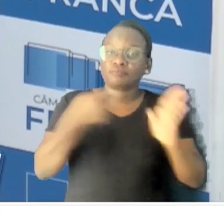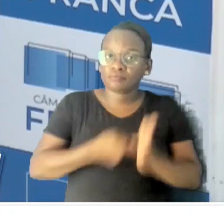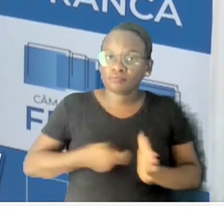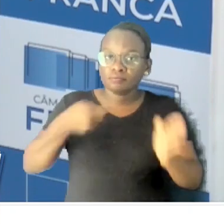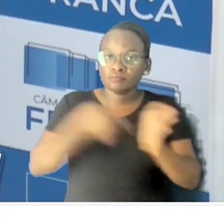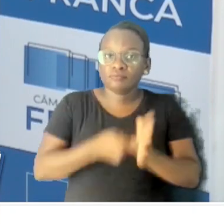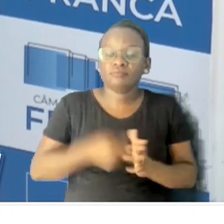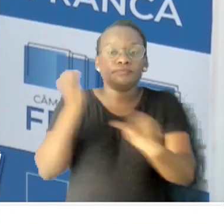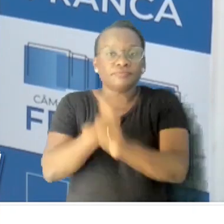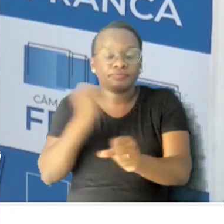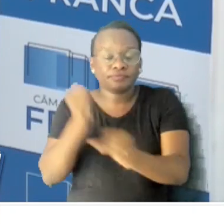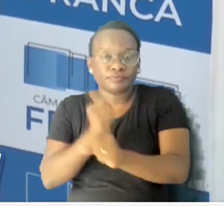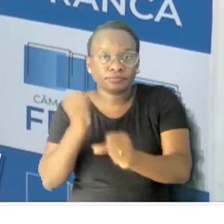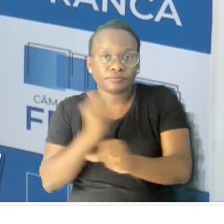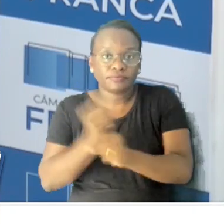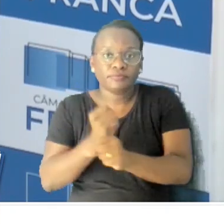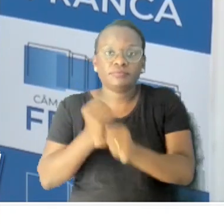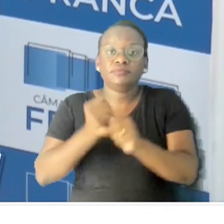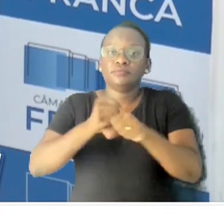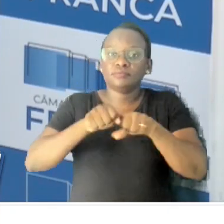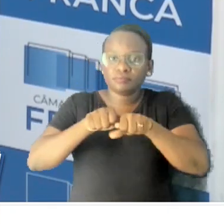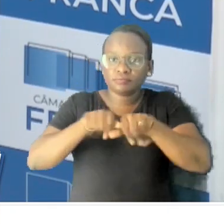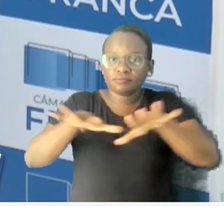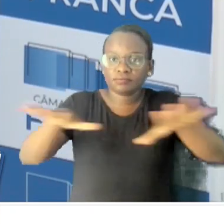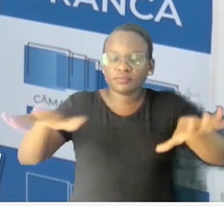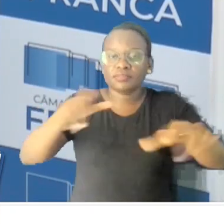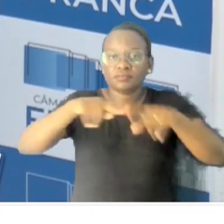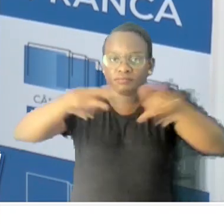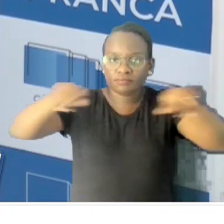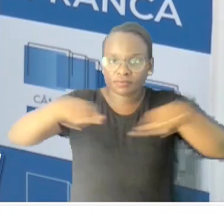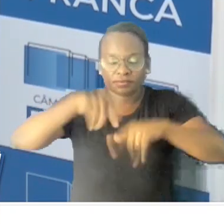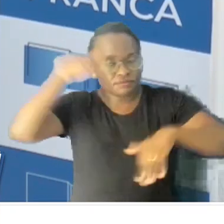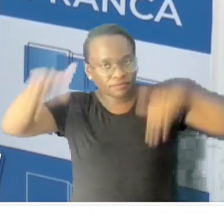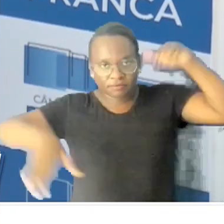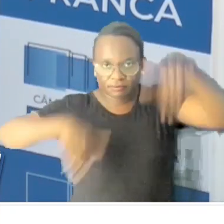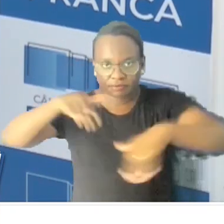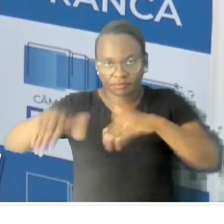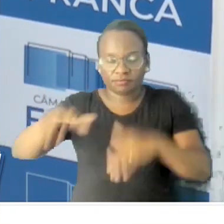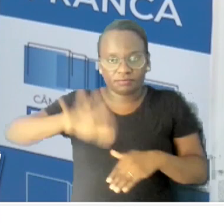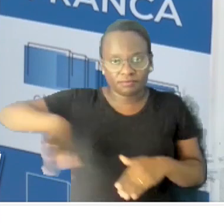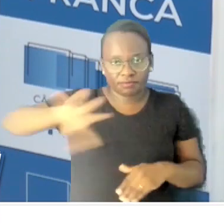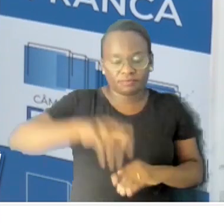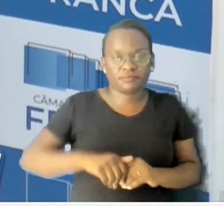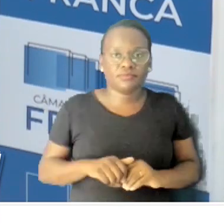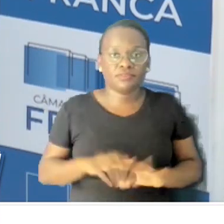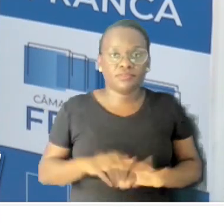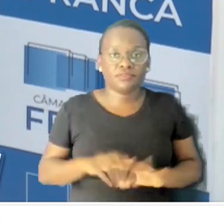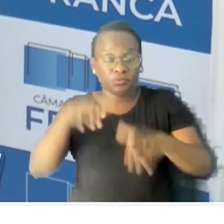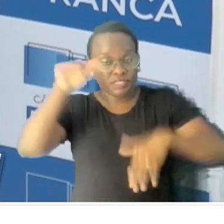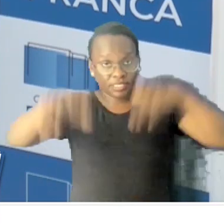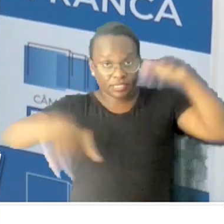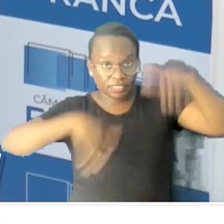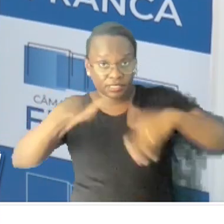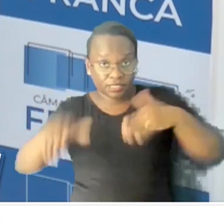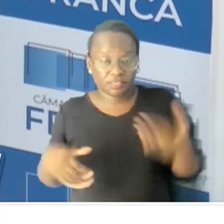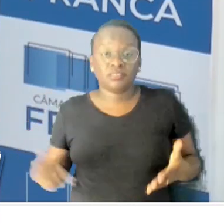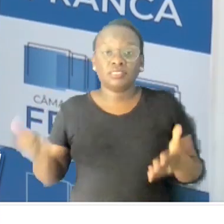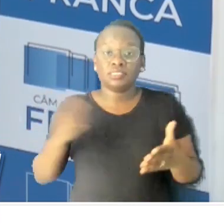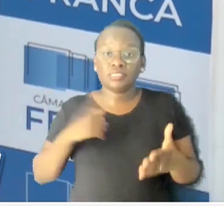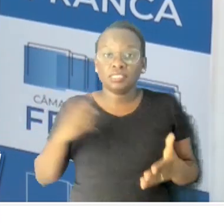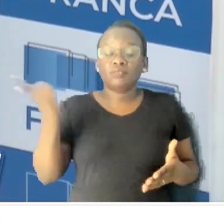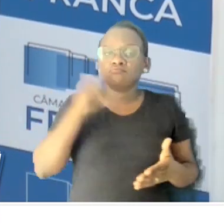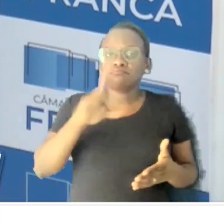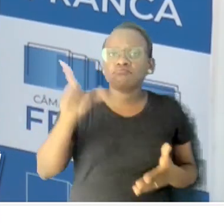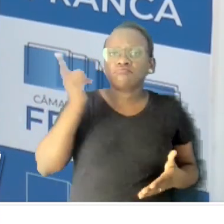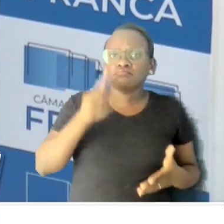construção de um complexo aquático em nossa cidade. A equipe de natação tem obtido